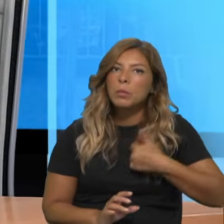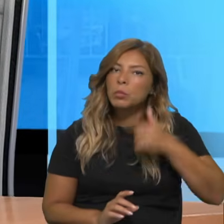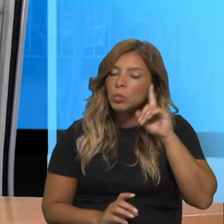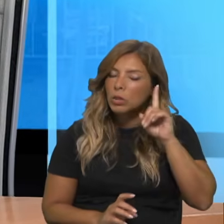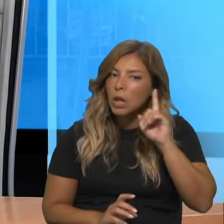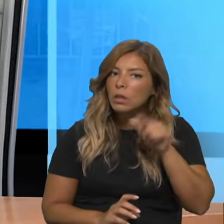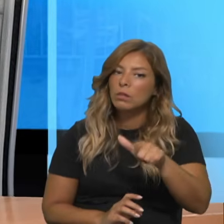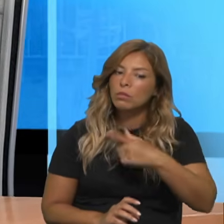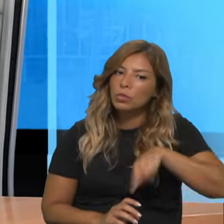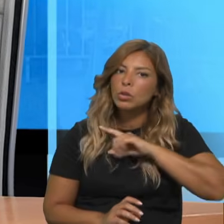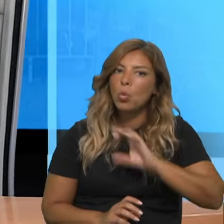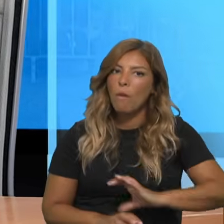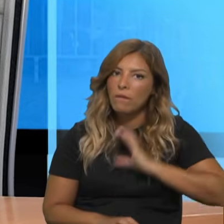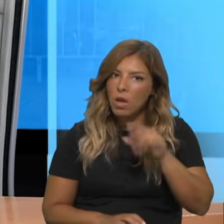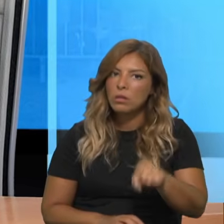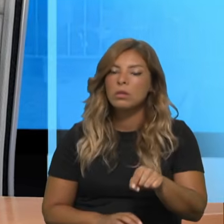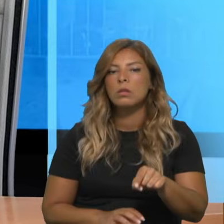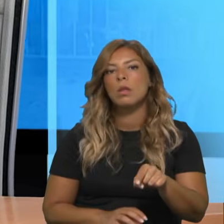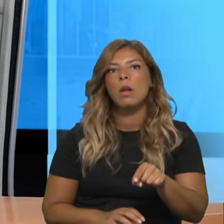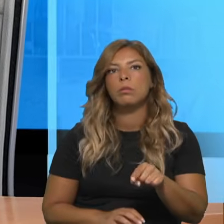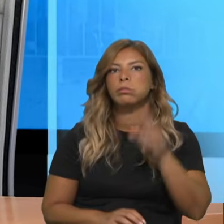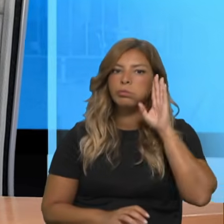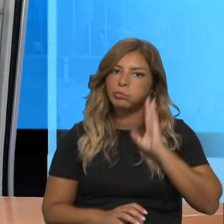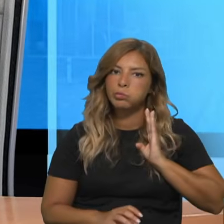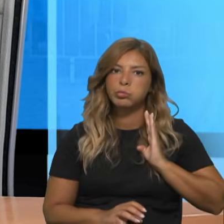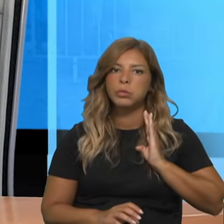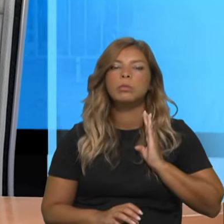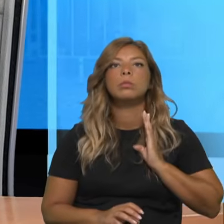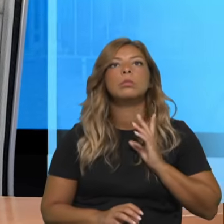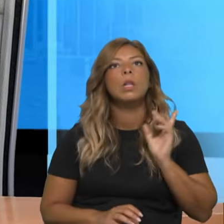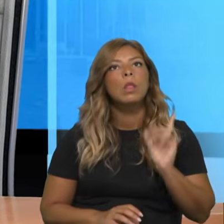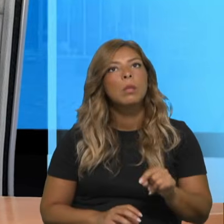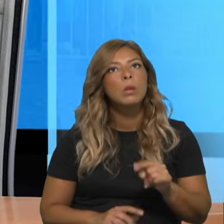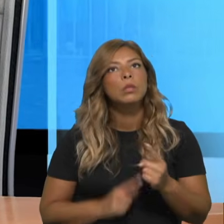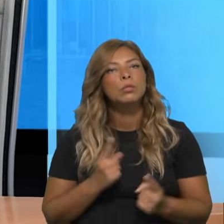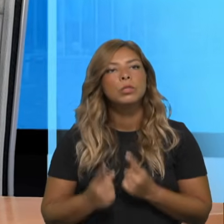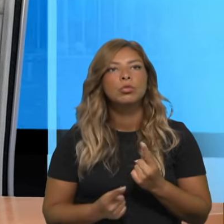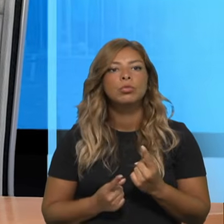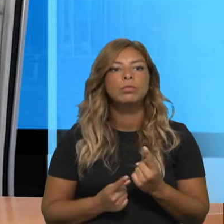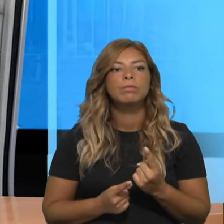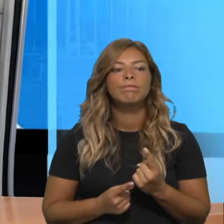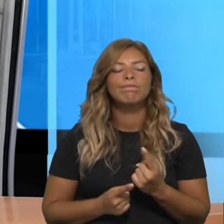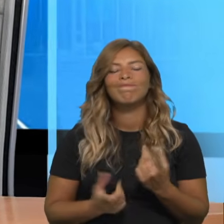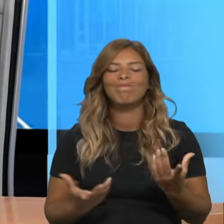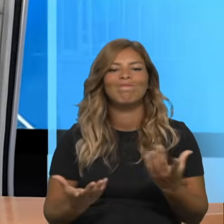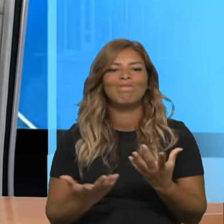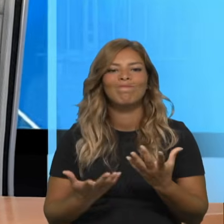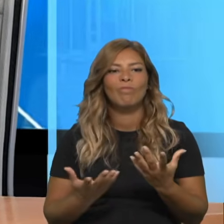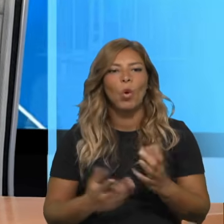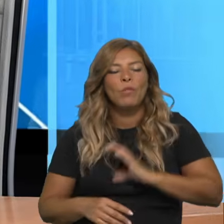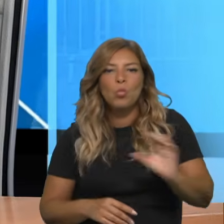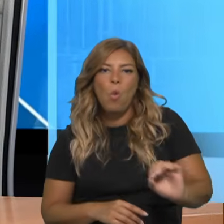tenham confiança nas Forças Armadas e às vezes têm razões para não ter, porque